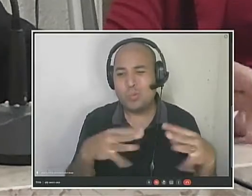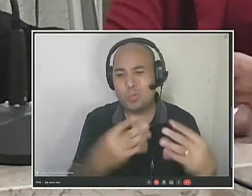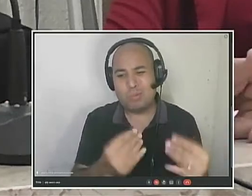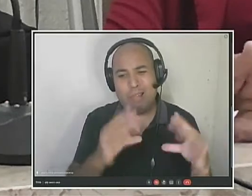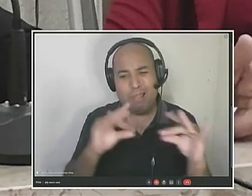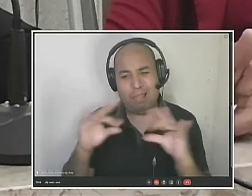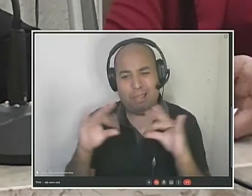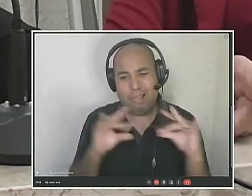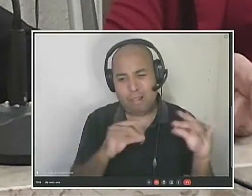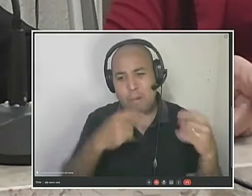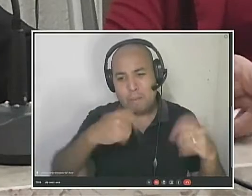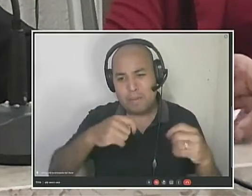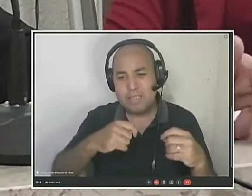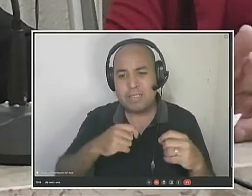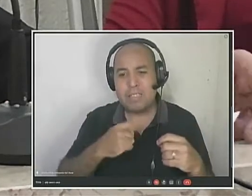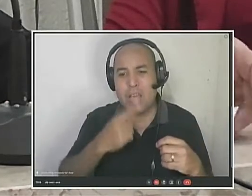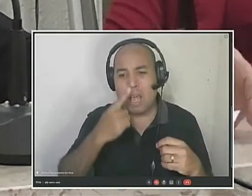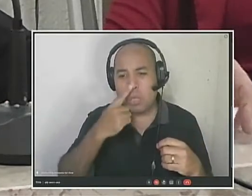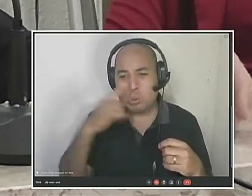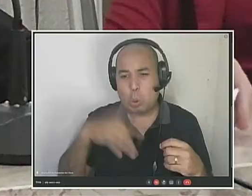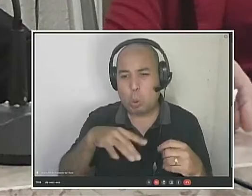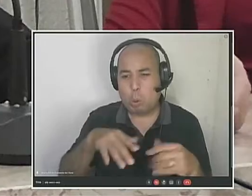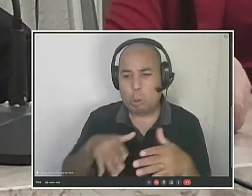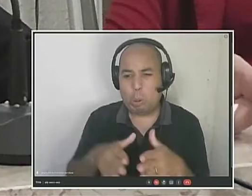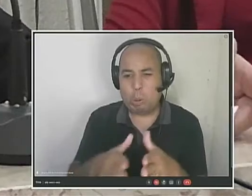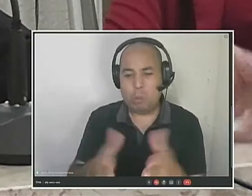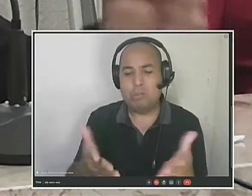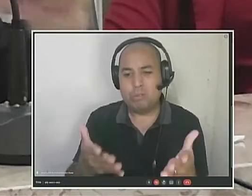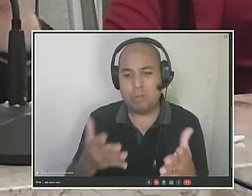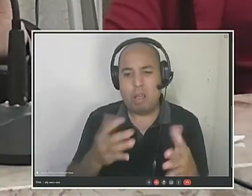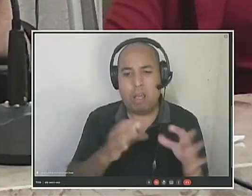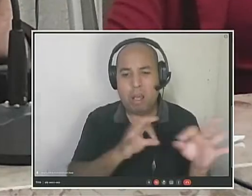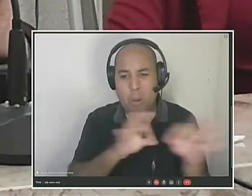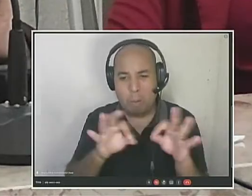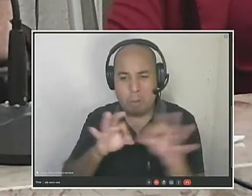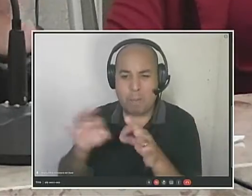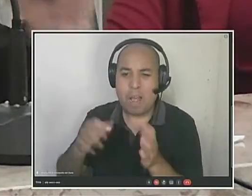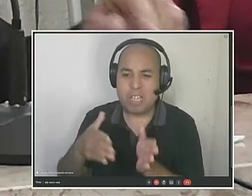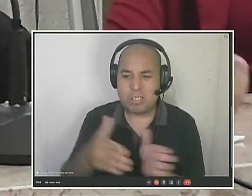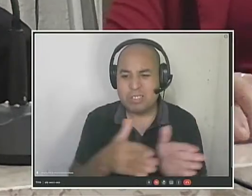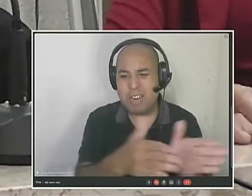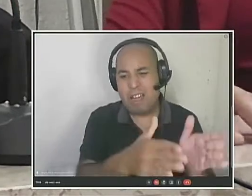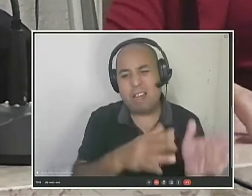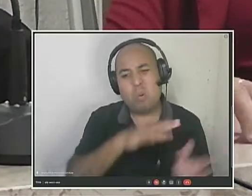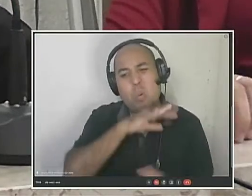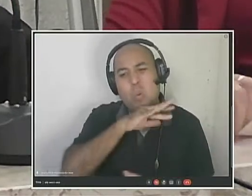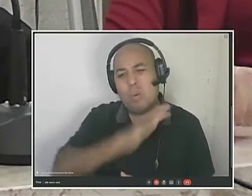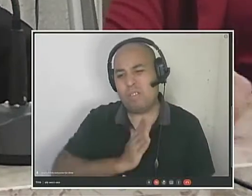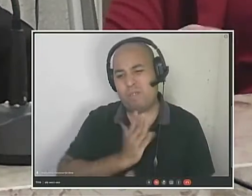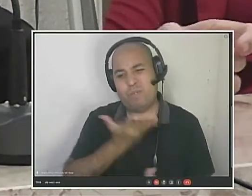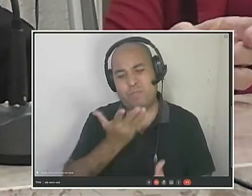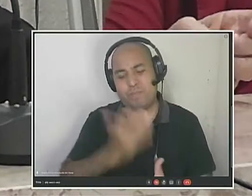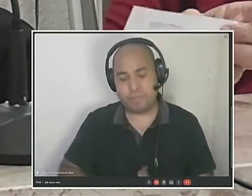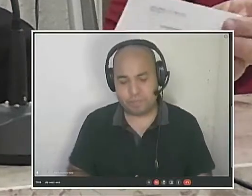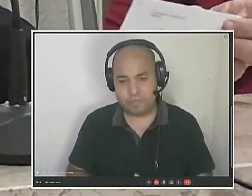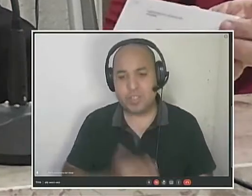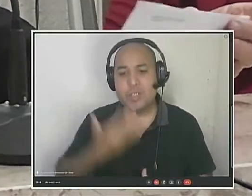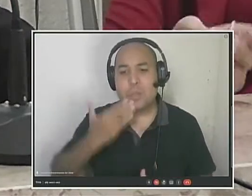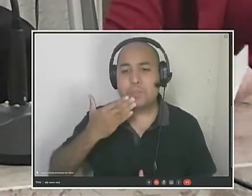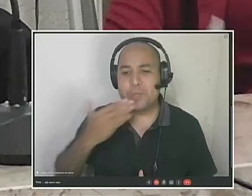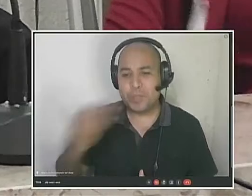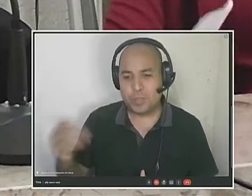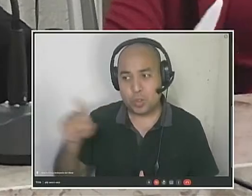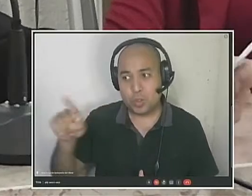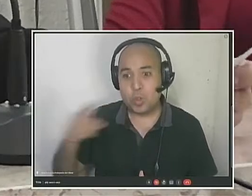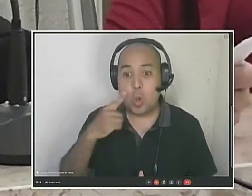precisa fazer um bueiro e arrumar aquelas estradas que está um buraco empurrando o outro. Então, já pedindo para eles, então